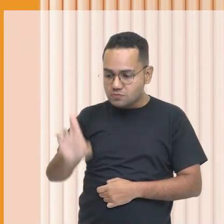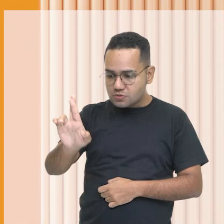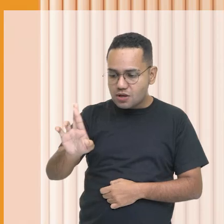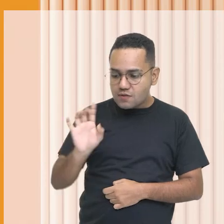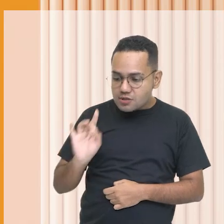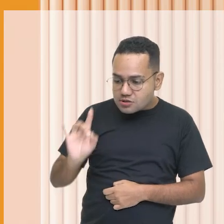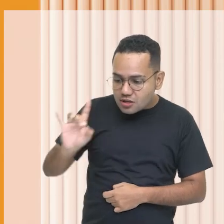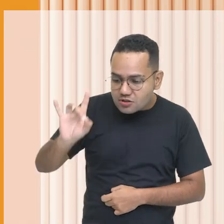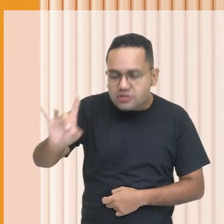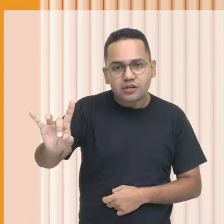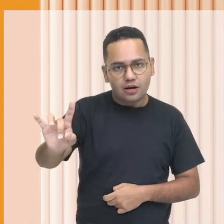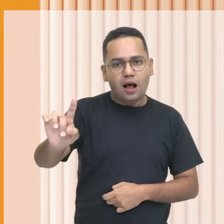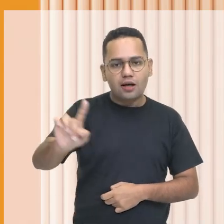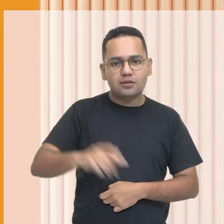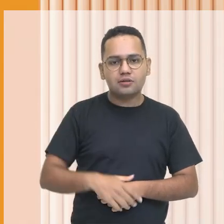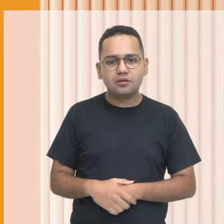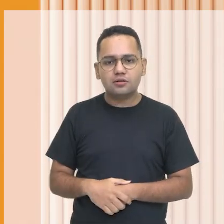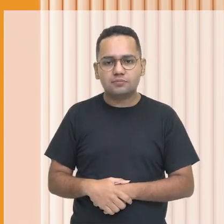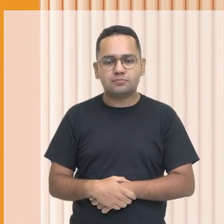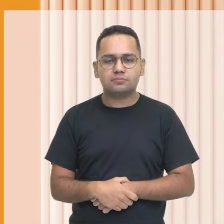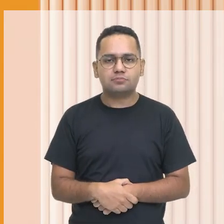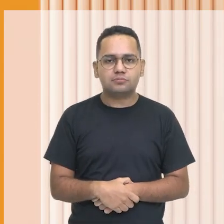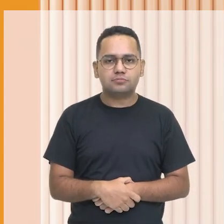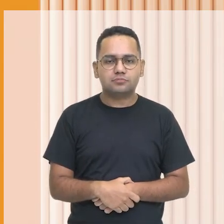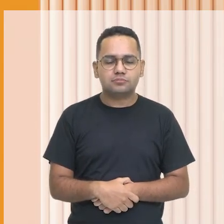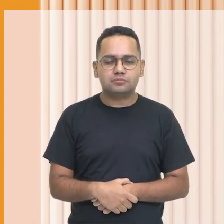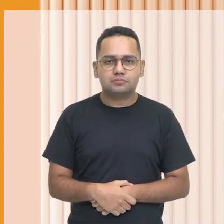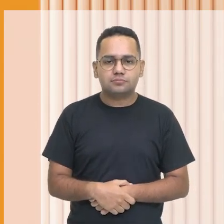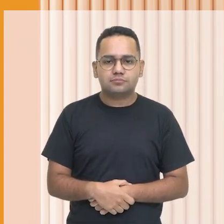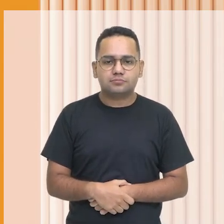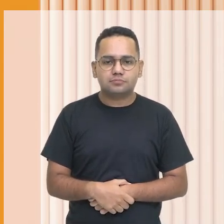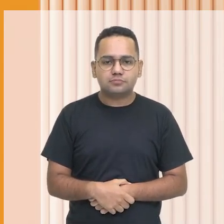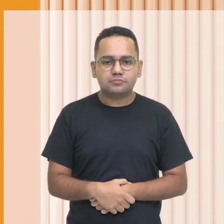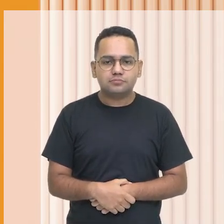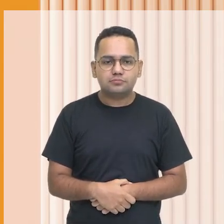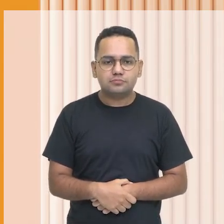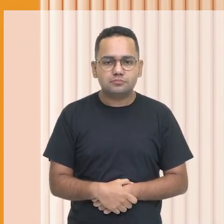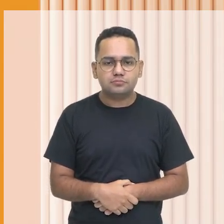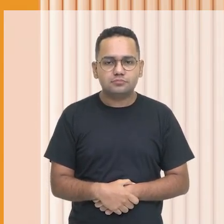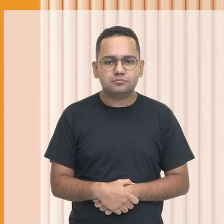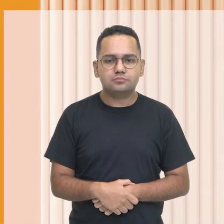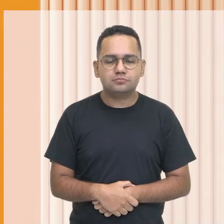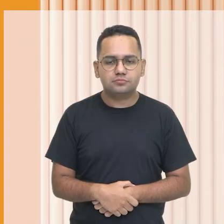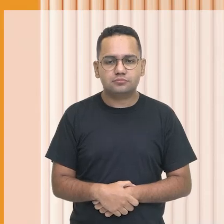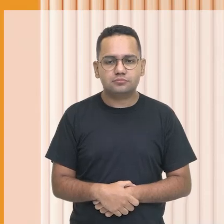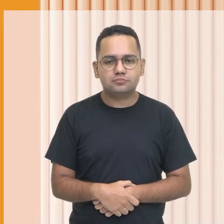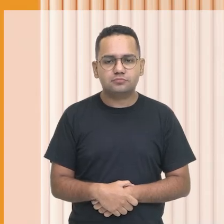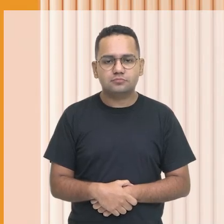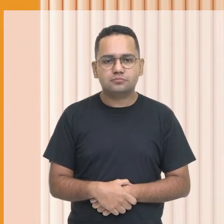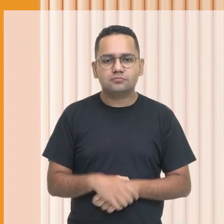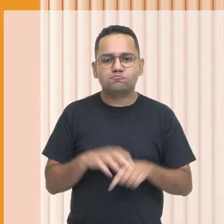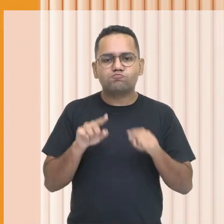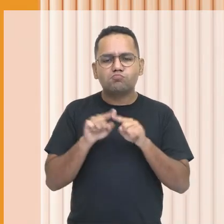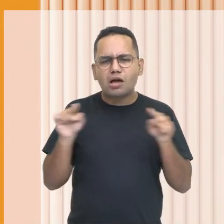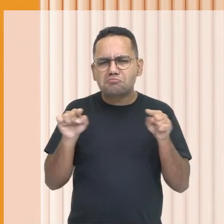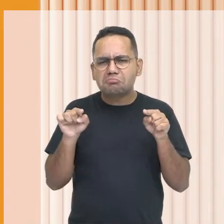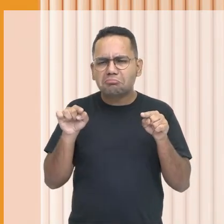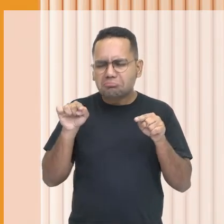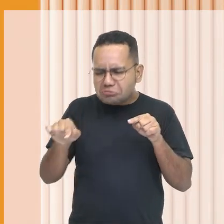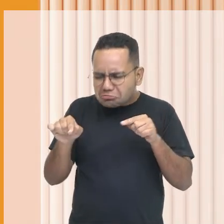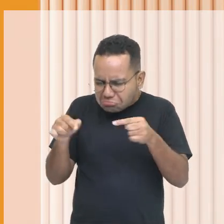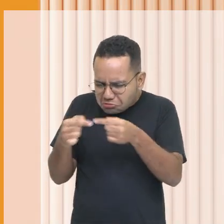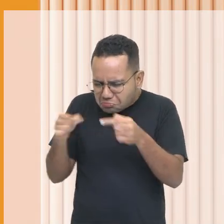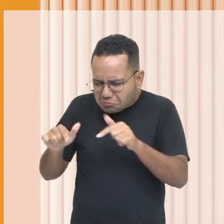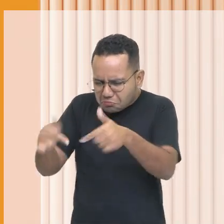donatários, que eram basicamente mini-reis dentro dos seus próprios territórios. Sabemos que, claro, que esse tipo de governo não prosperou,